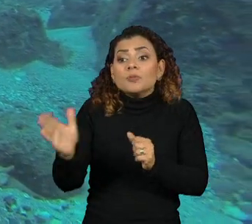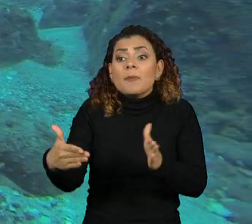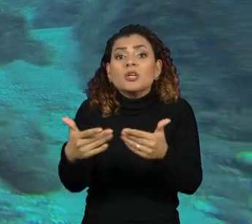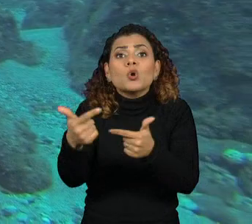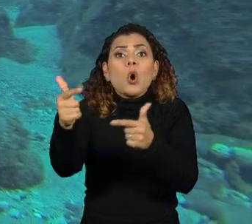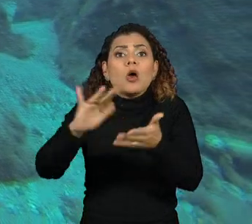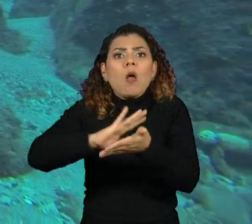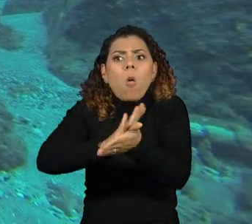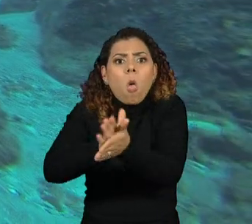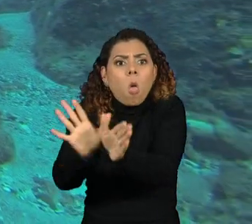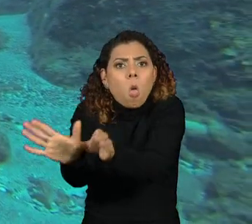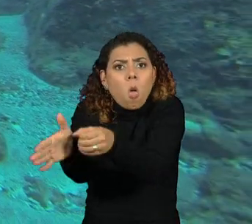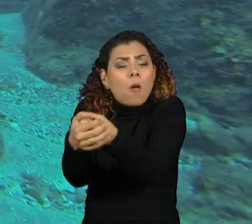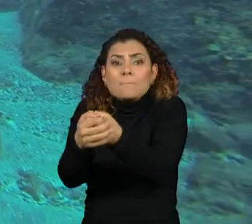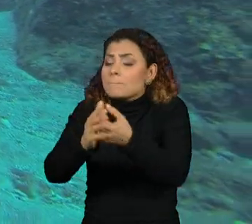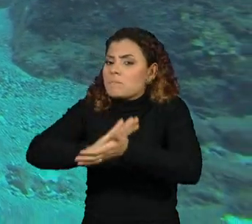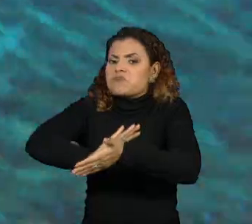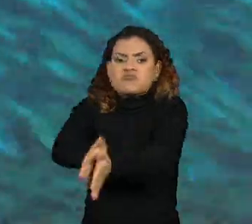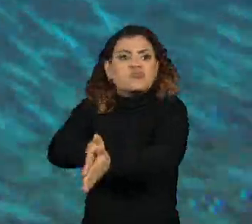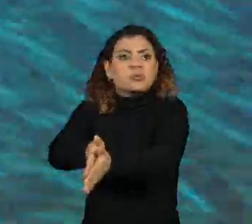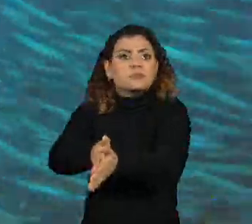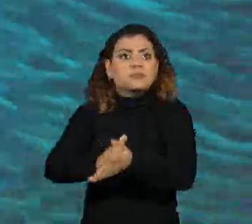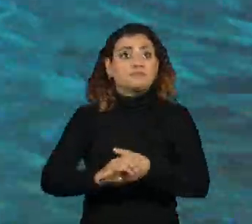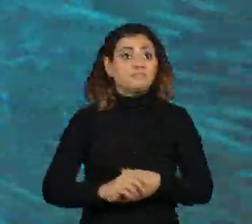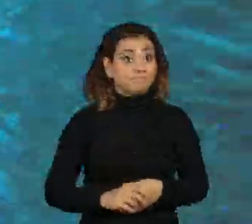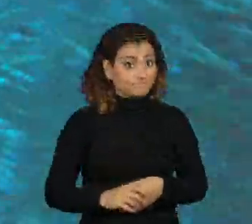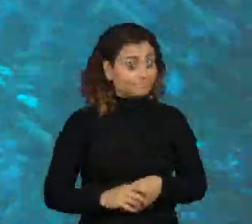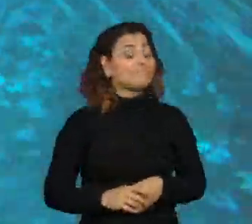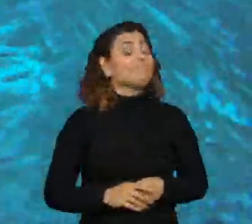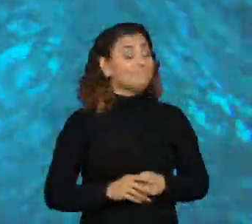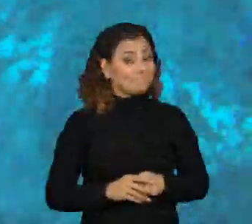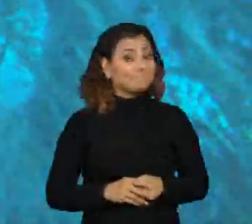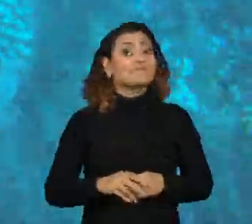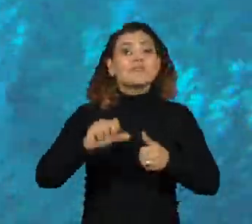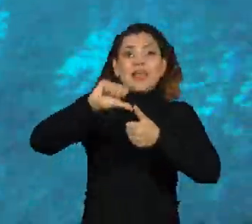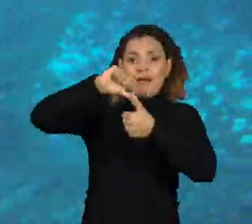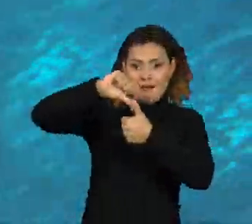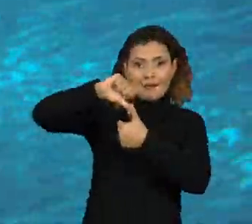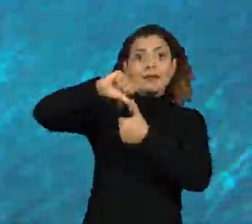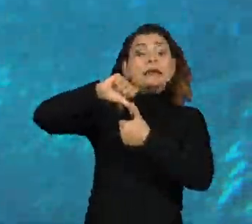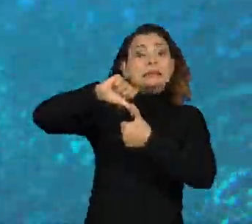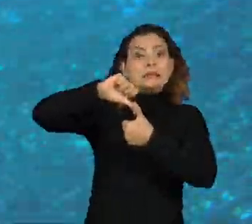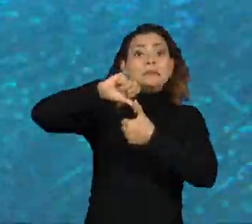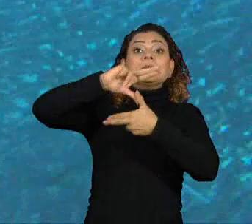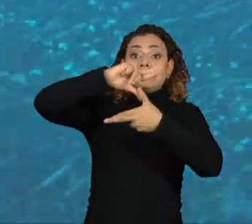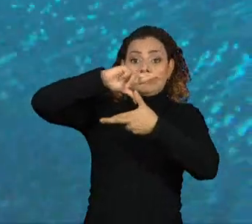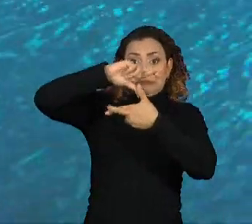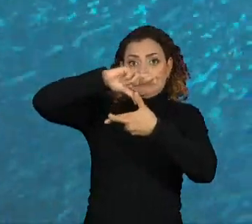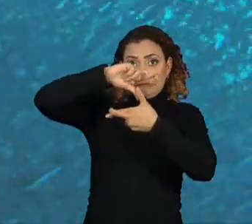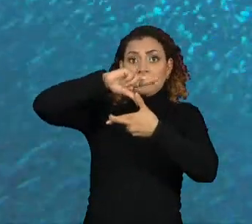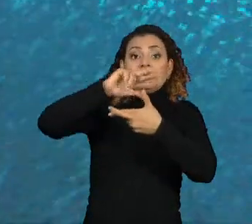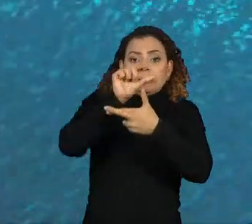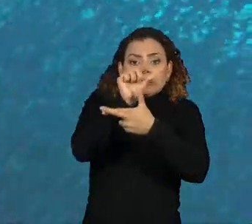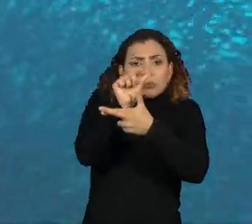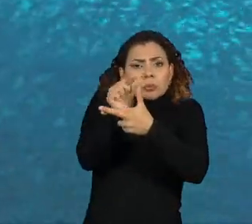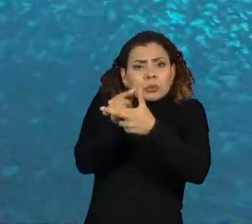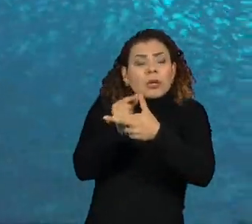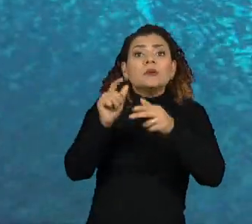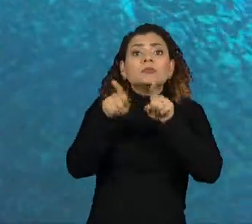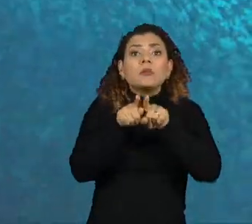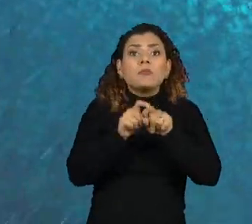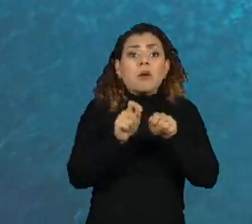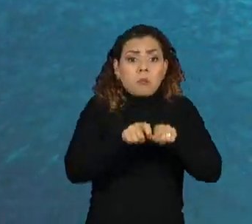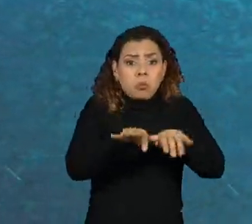espécies nessa predação voraz dele. Depois da invasão do Caribe, os pesquisadores brasileiros já imaginavam que ele